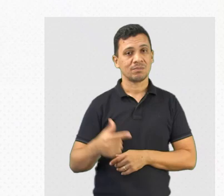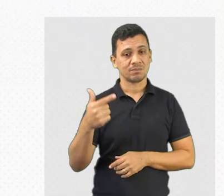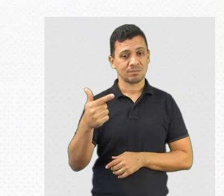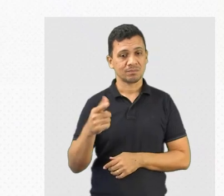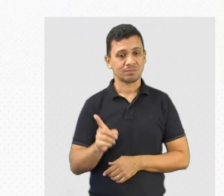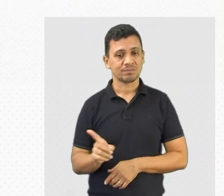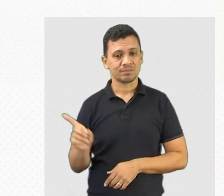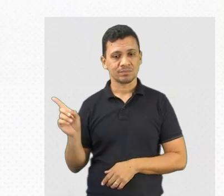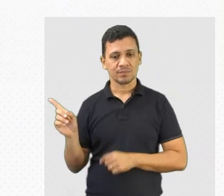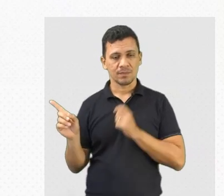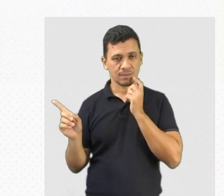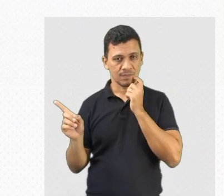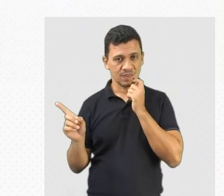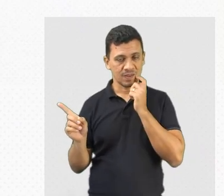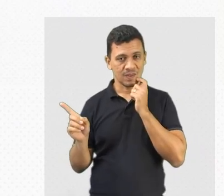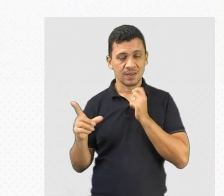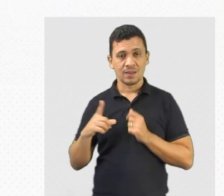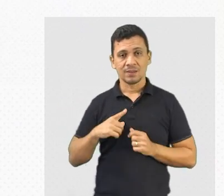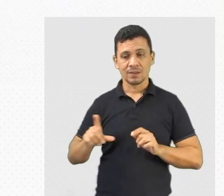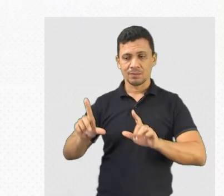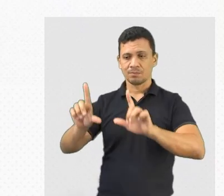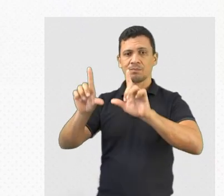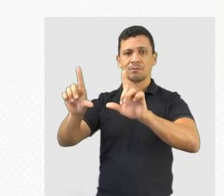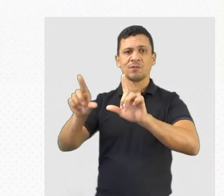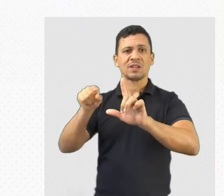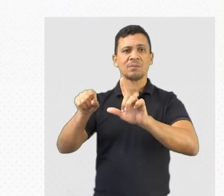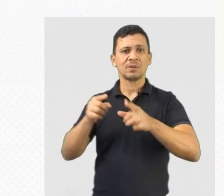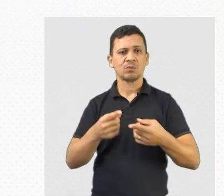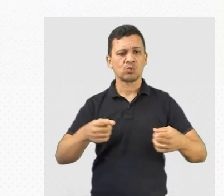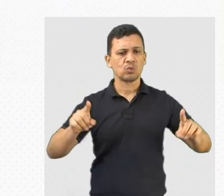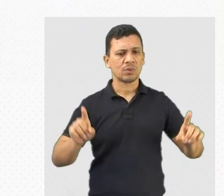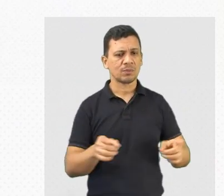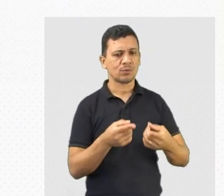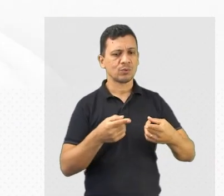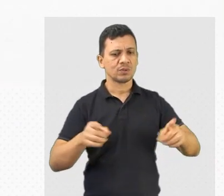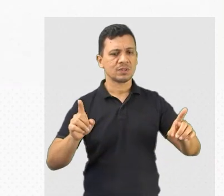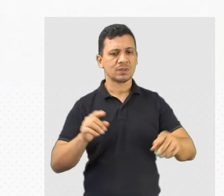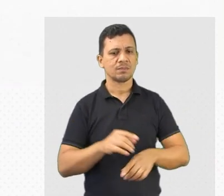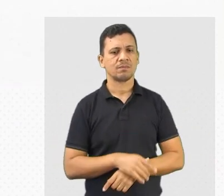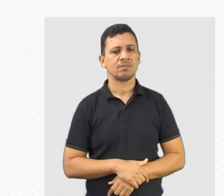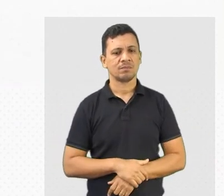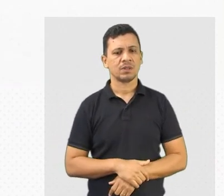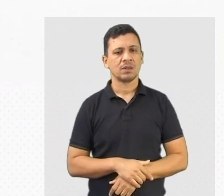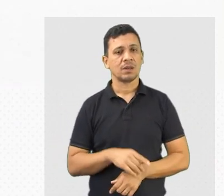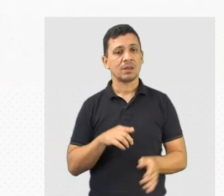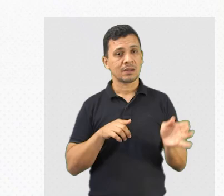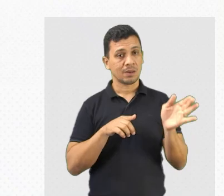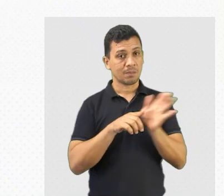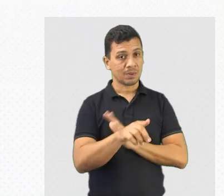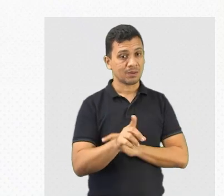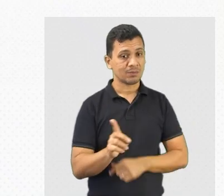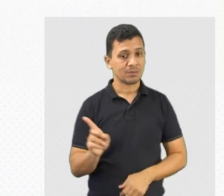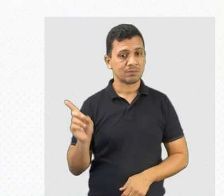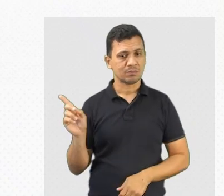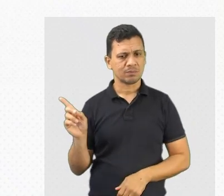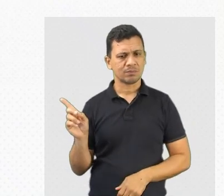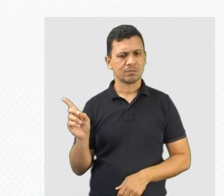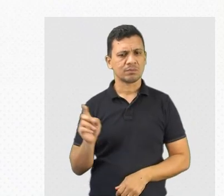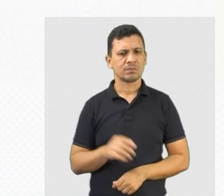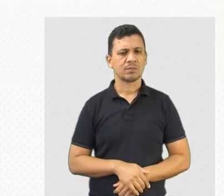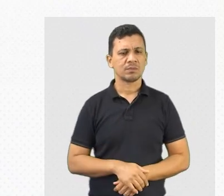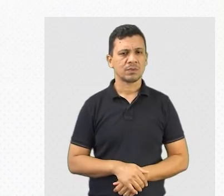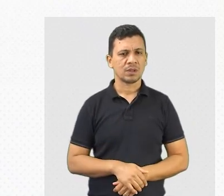Nós temos um fragmento de uma música e temos o questionamento. O que o questionamento quer